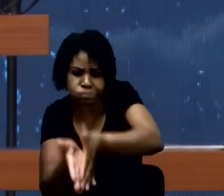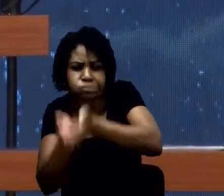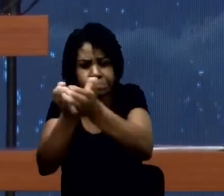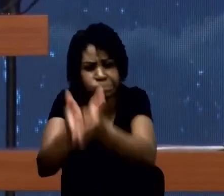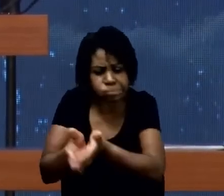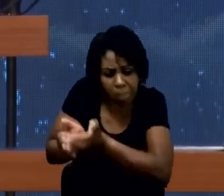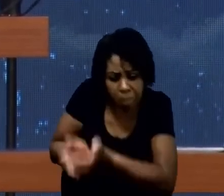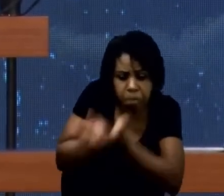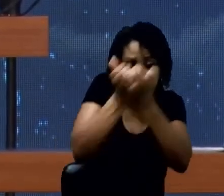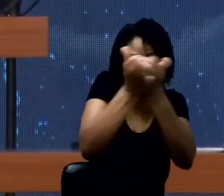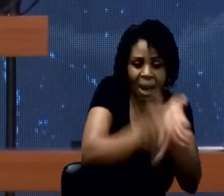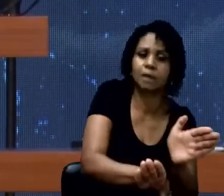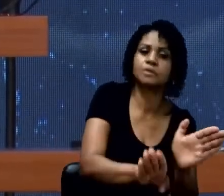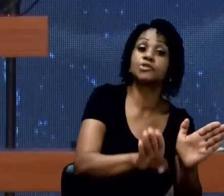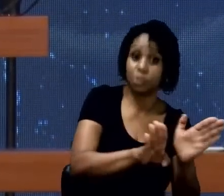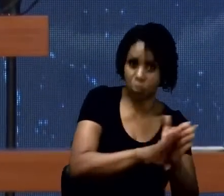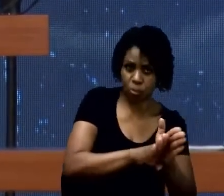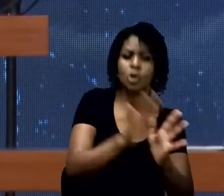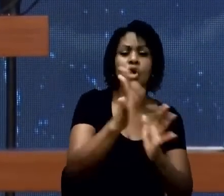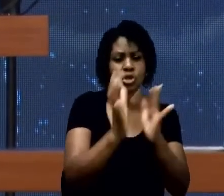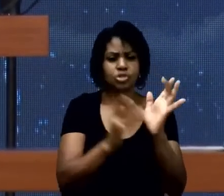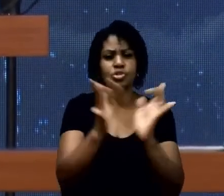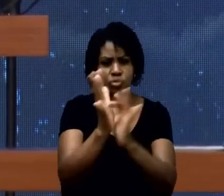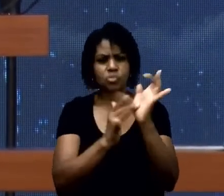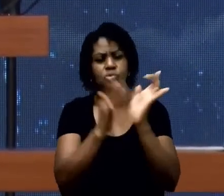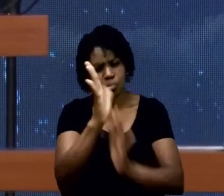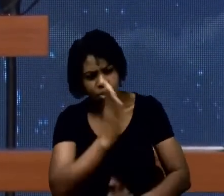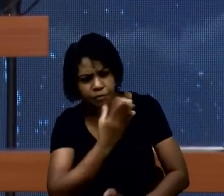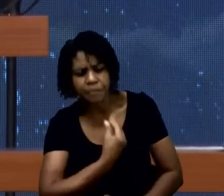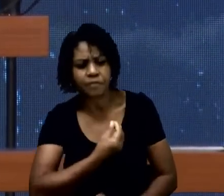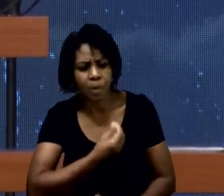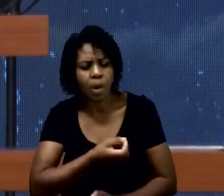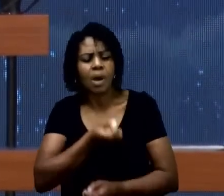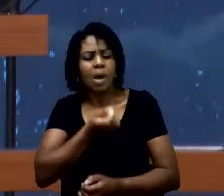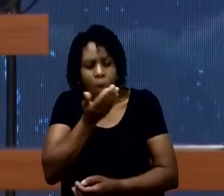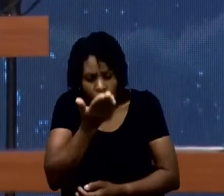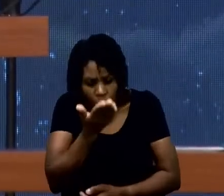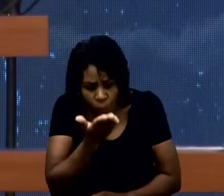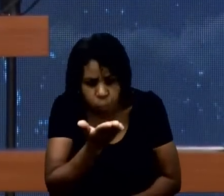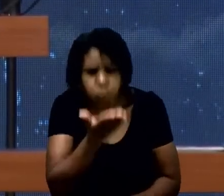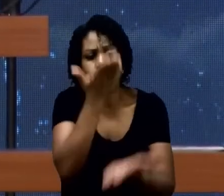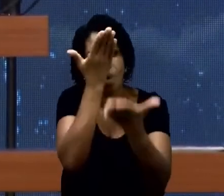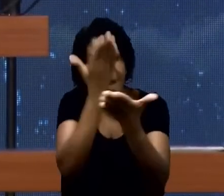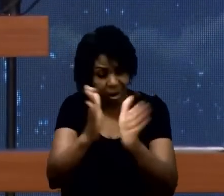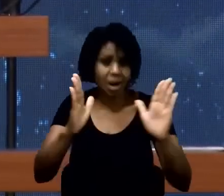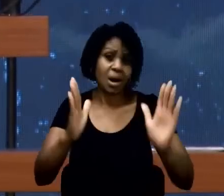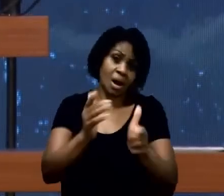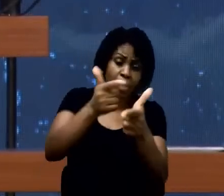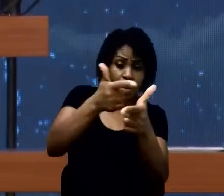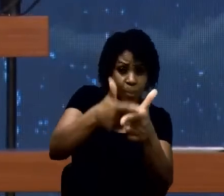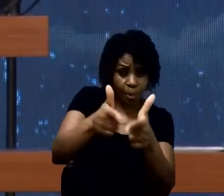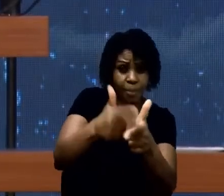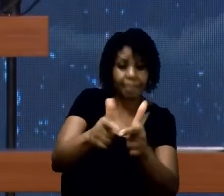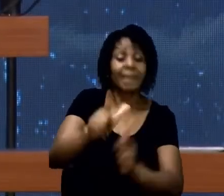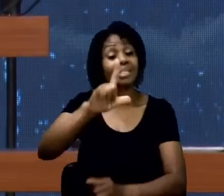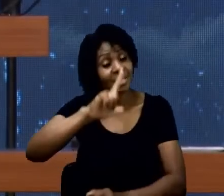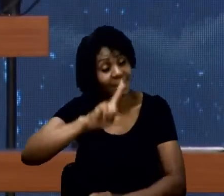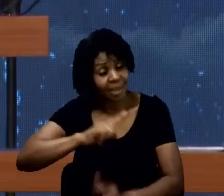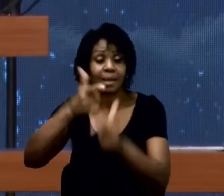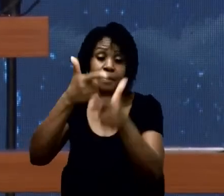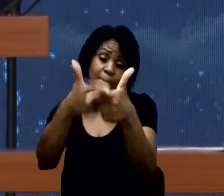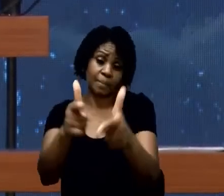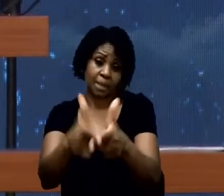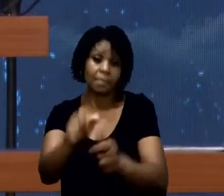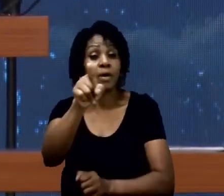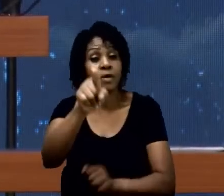e ele enfrenta. Agora, a resistência que ele enfrenta não é nada, com o sopro da boca dele, ele dissipa essa resistência. É claro que tem resistência,